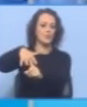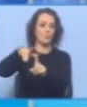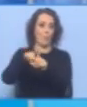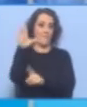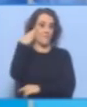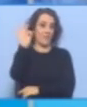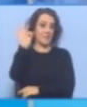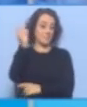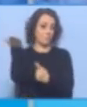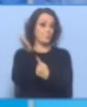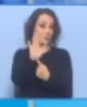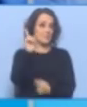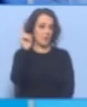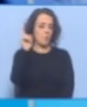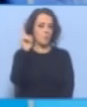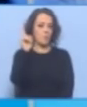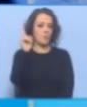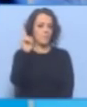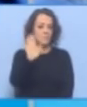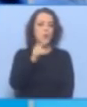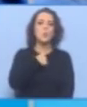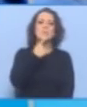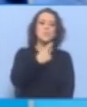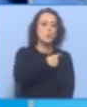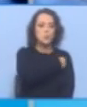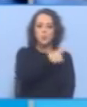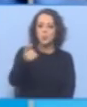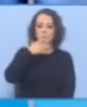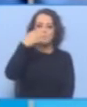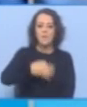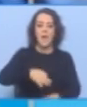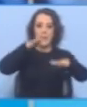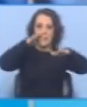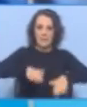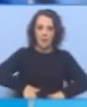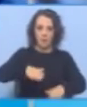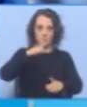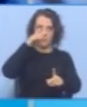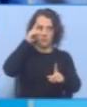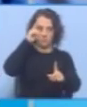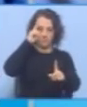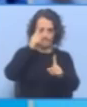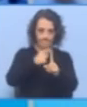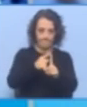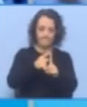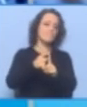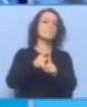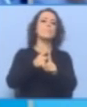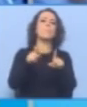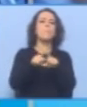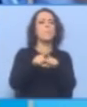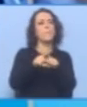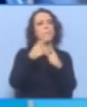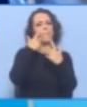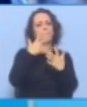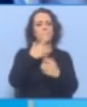em França. Portanto, não estou a dizer que todos estes movimentos vão no bom sentido, no sentido de uma meia. São